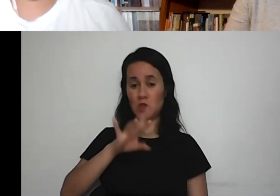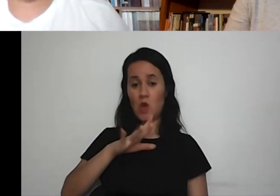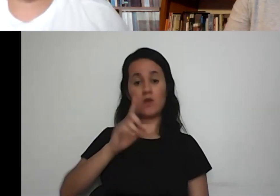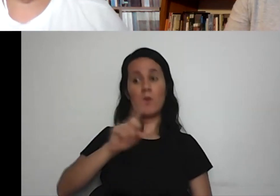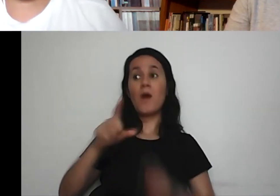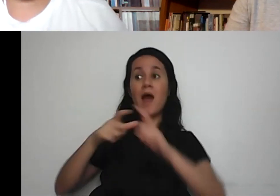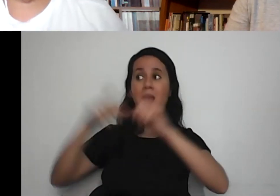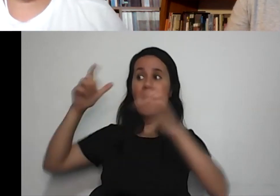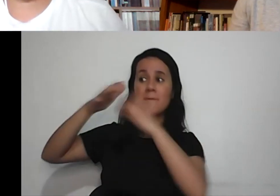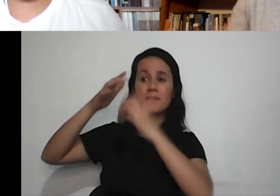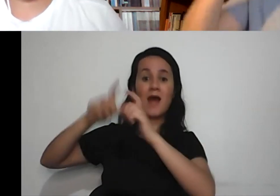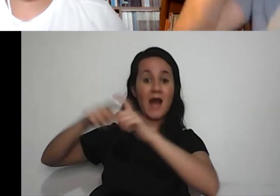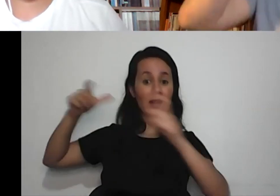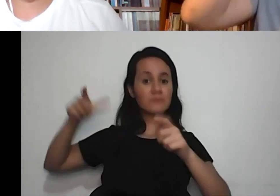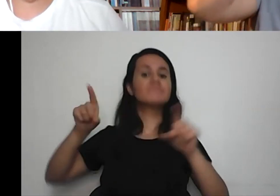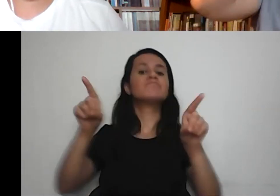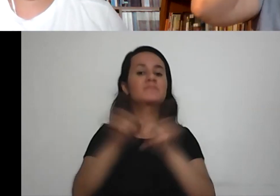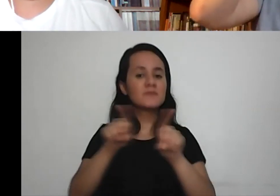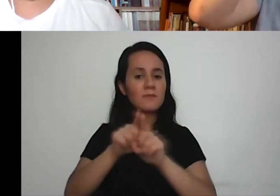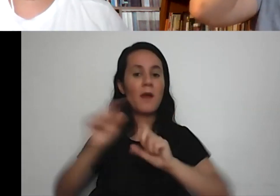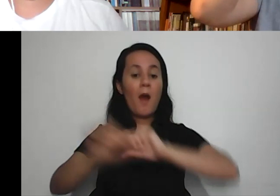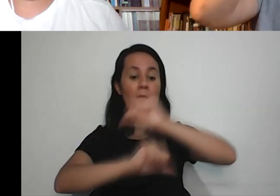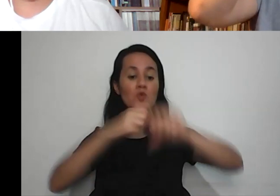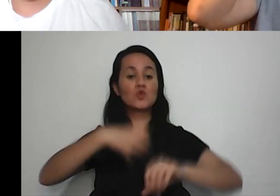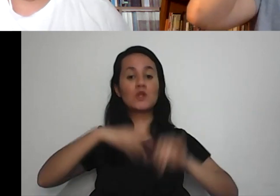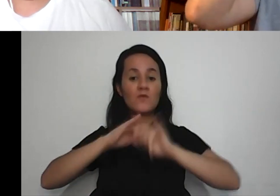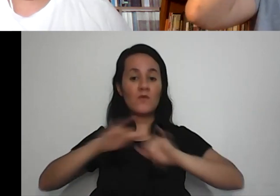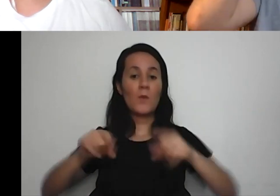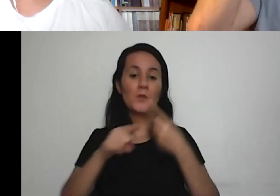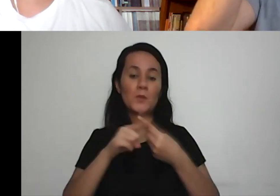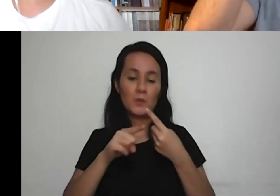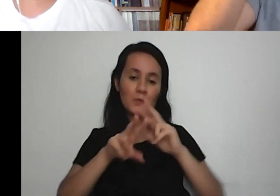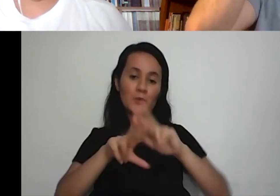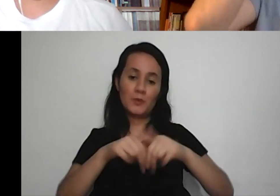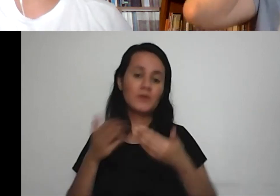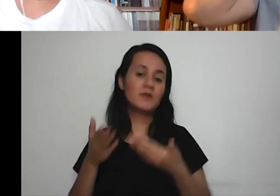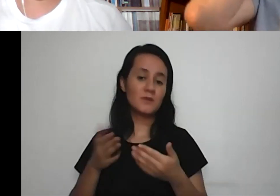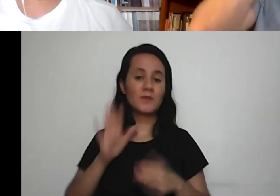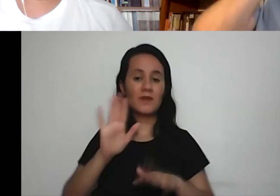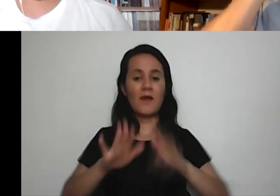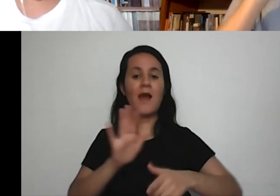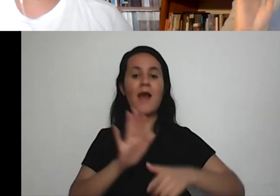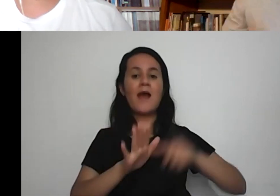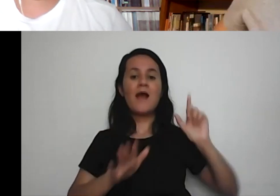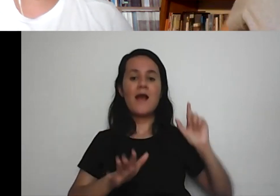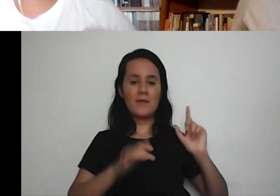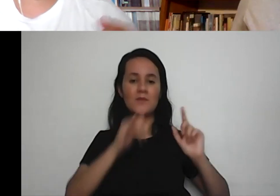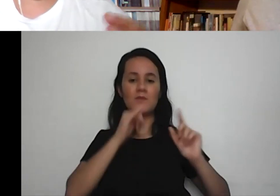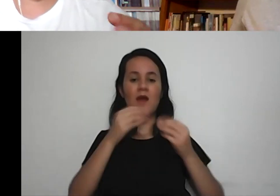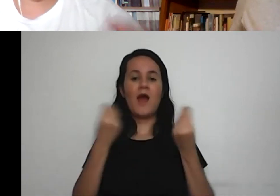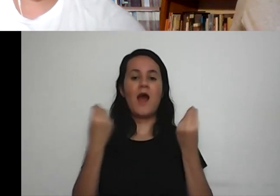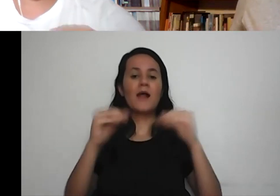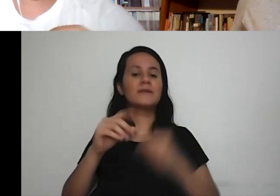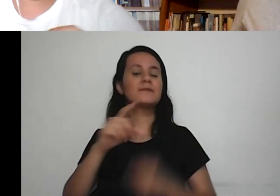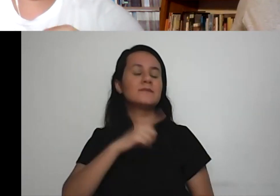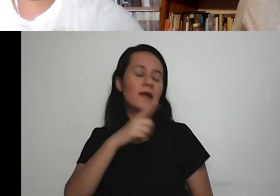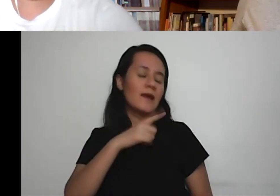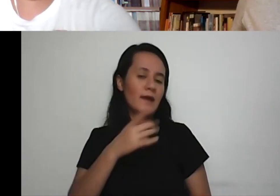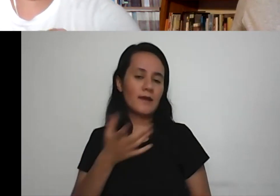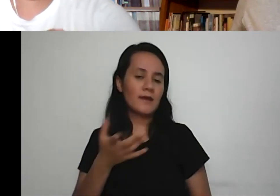editoras grandes mudaram a parte da sua divulgação por isso, né? Você pega antes, uma editora ela lançar, ela tinha lá